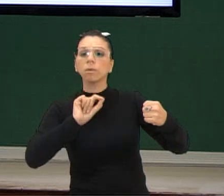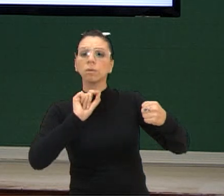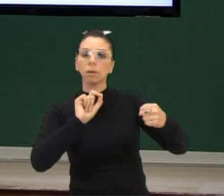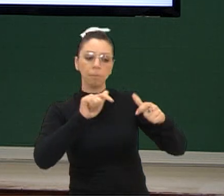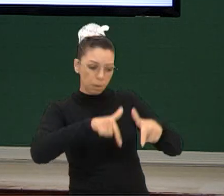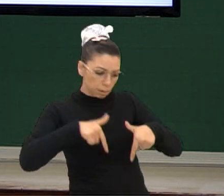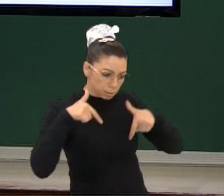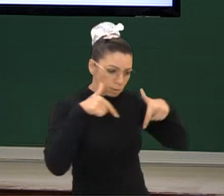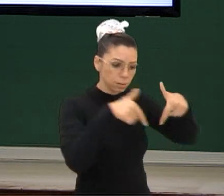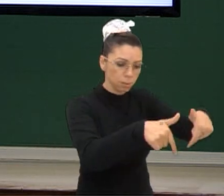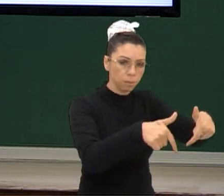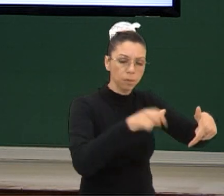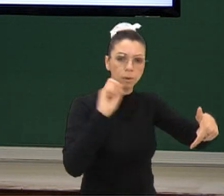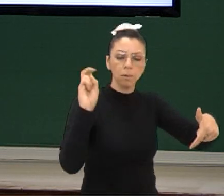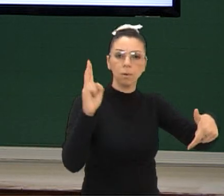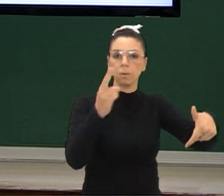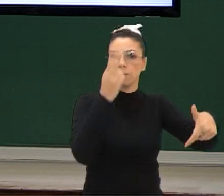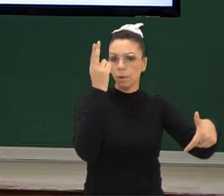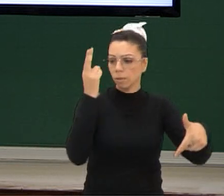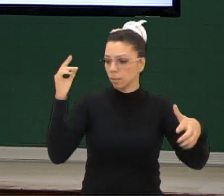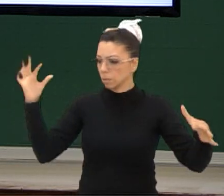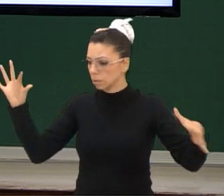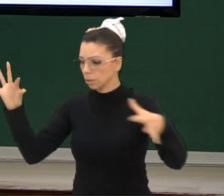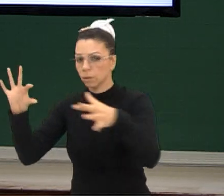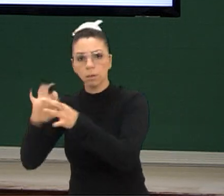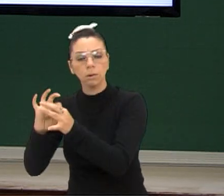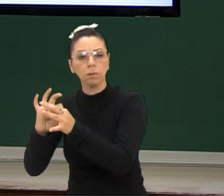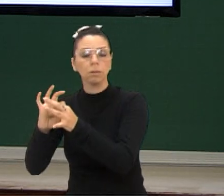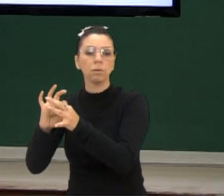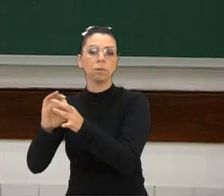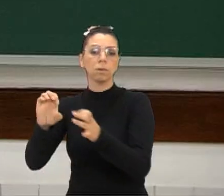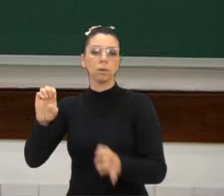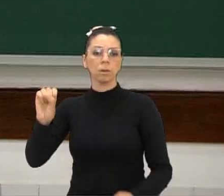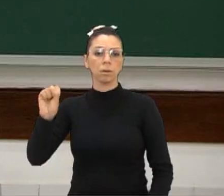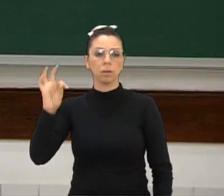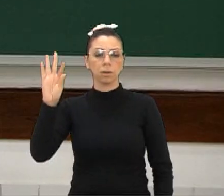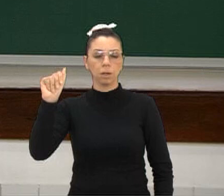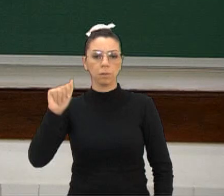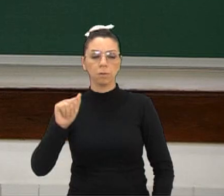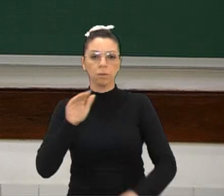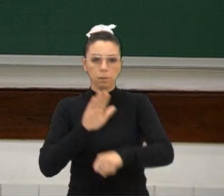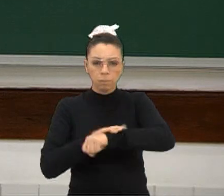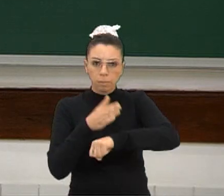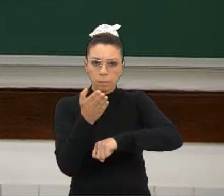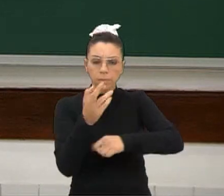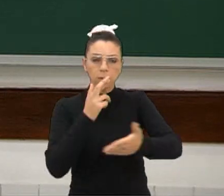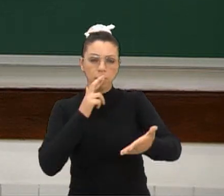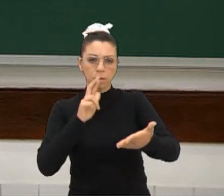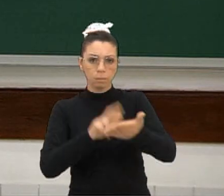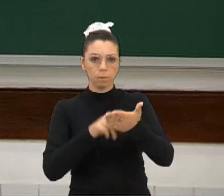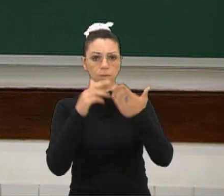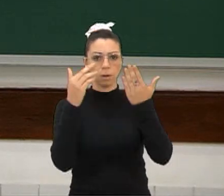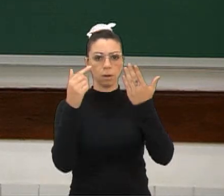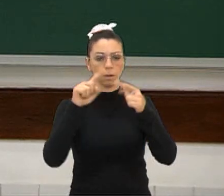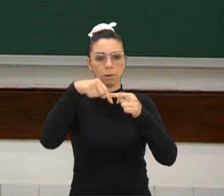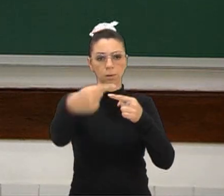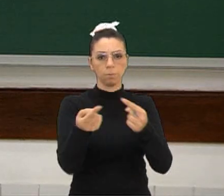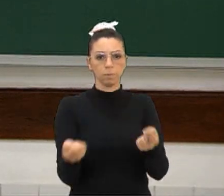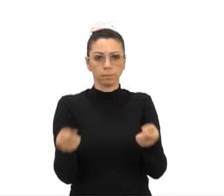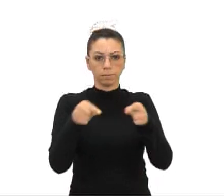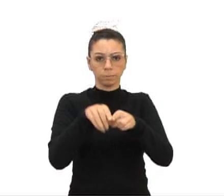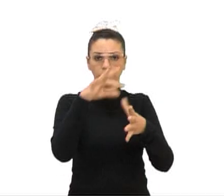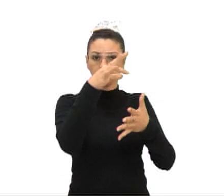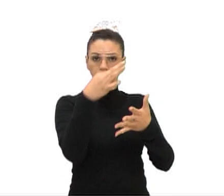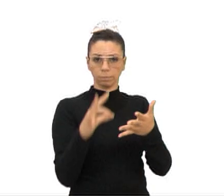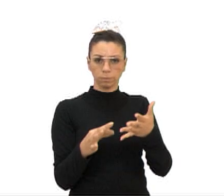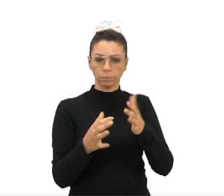exprimindo uma ação ou ele está exprimindo um estado? Vou dar um tempinho para você fazer essas análises e eu volto para a gente corrigir.